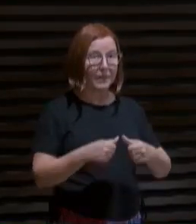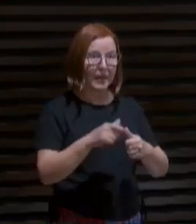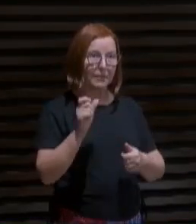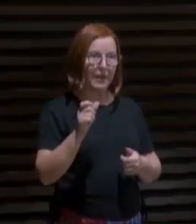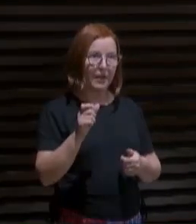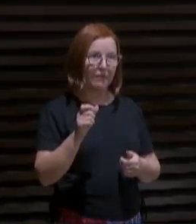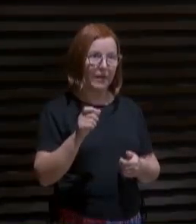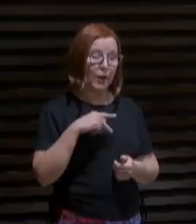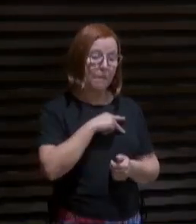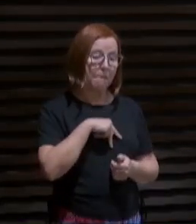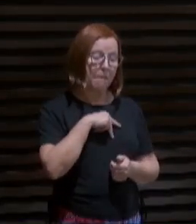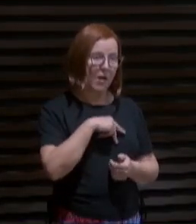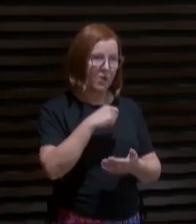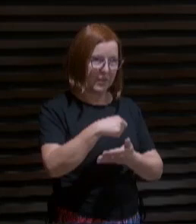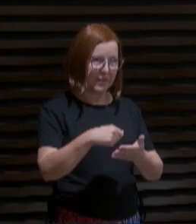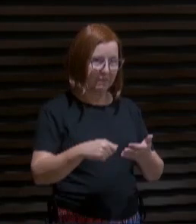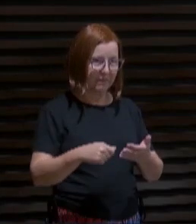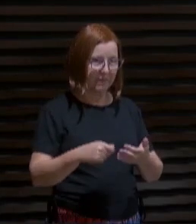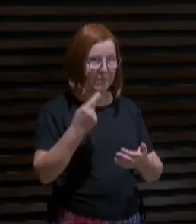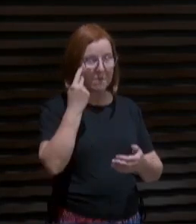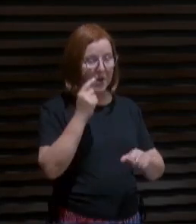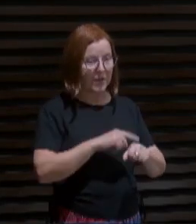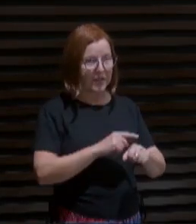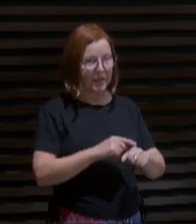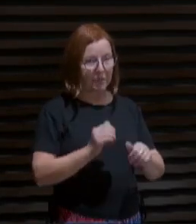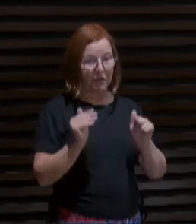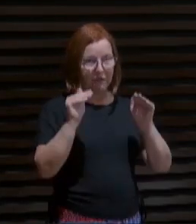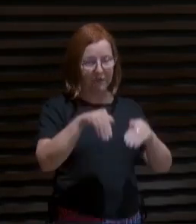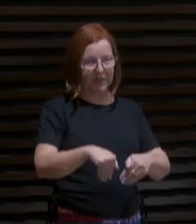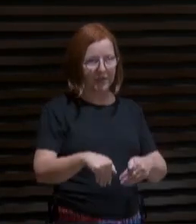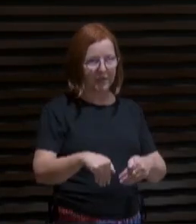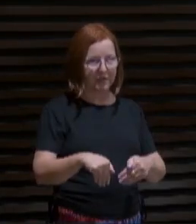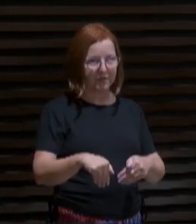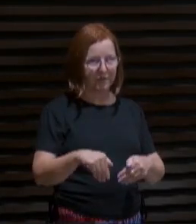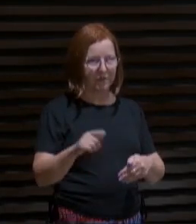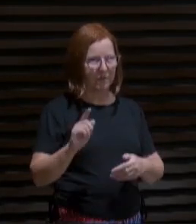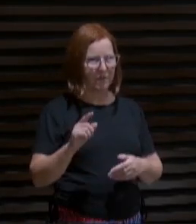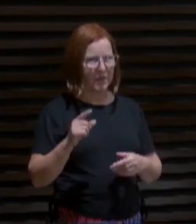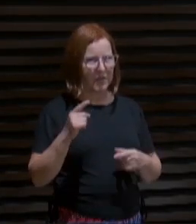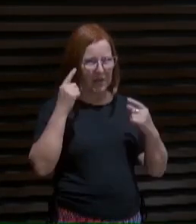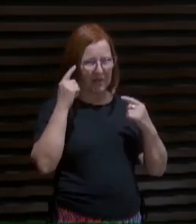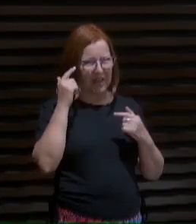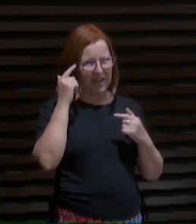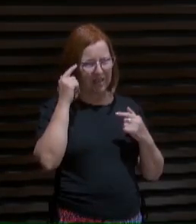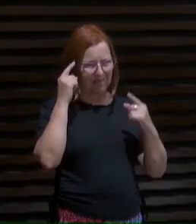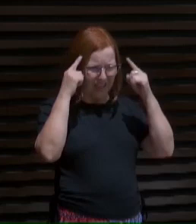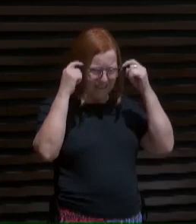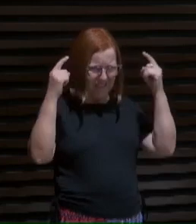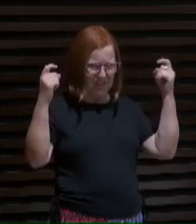os tempos do fim. Não é aquela violência do